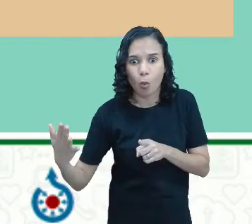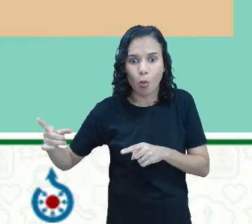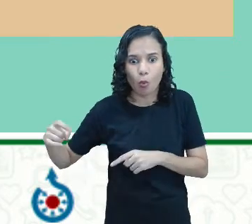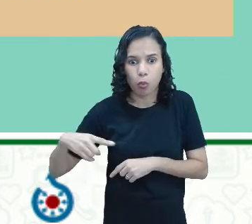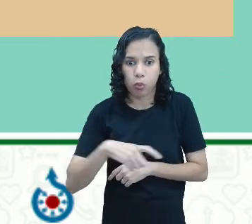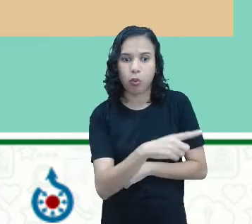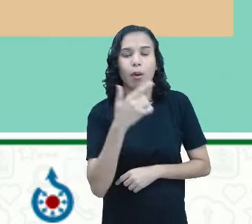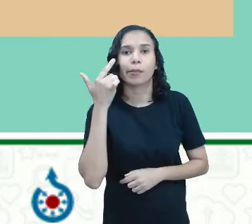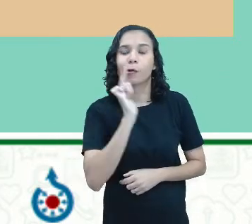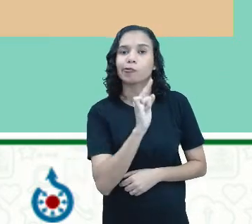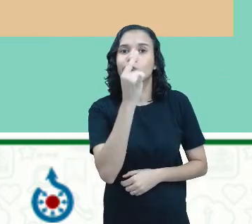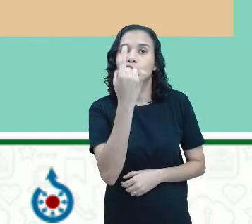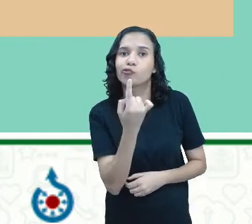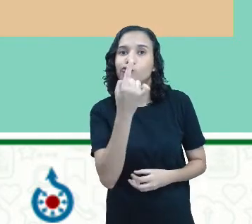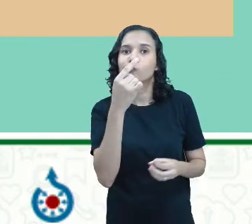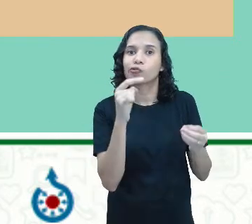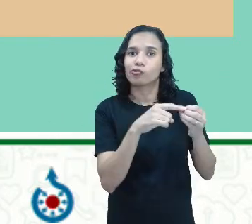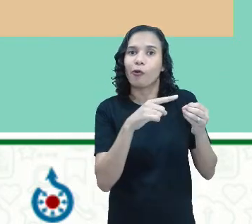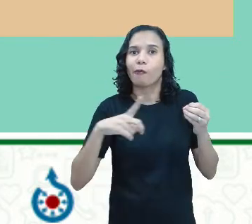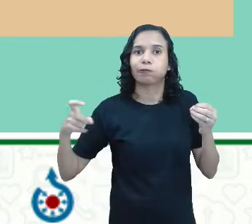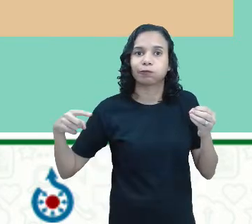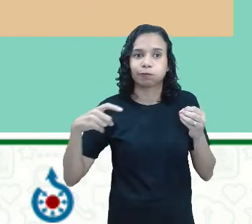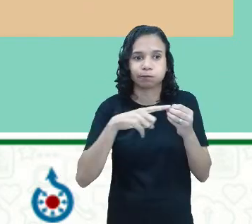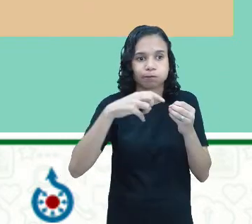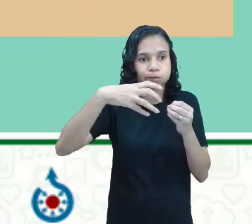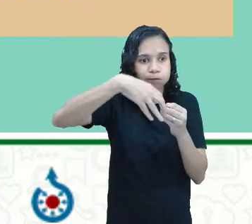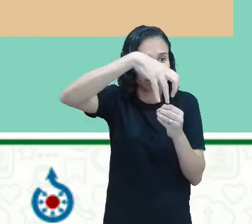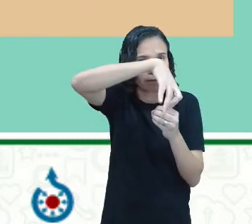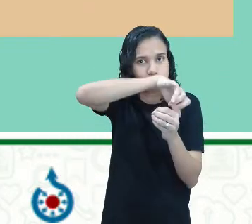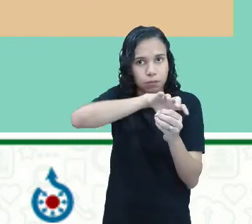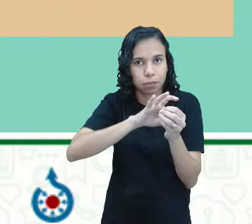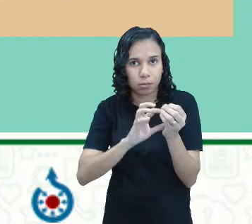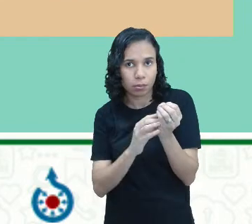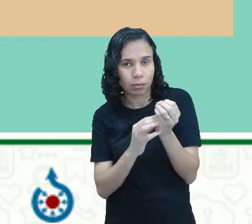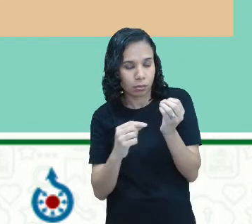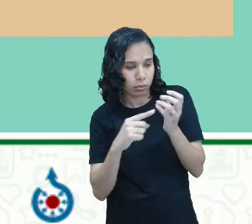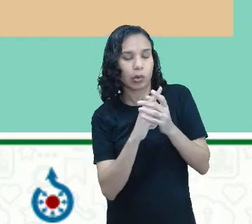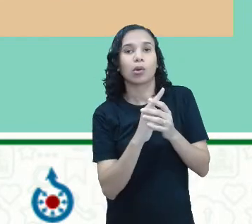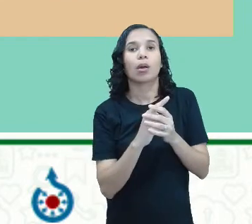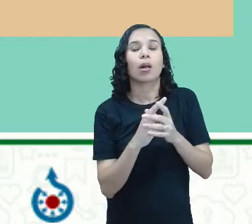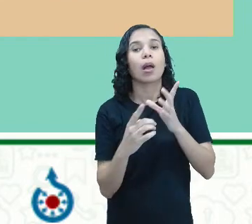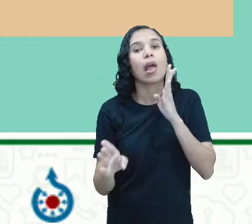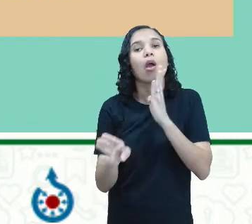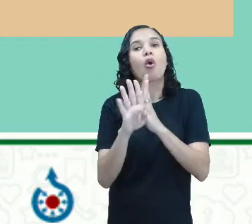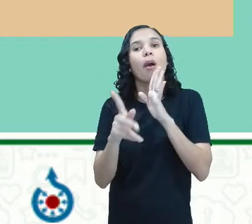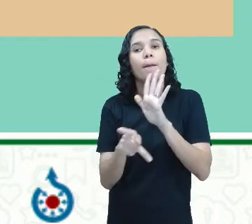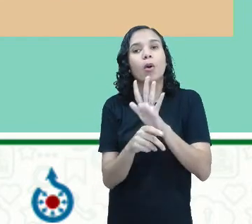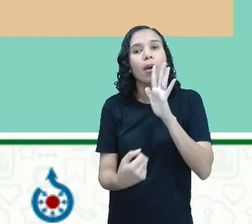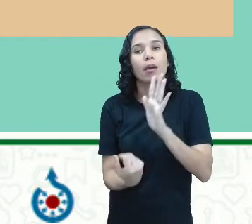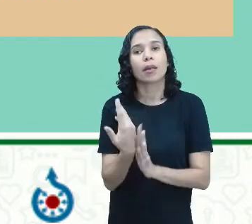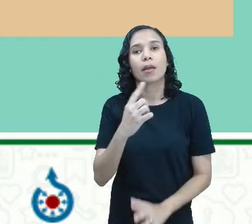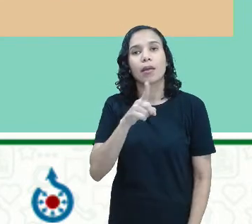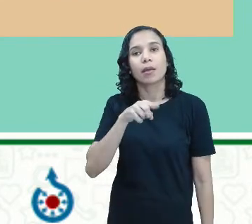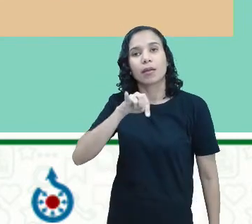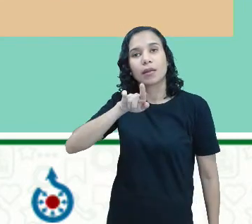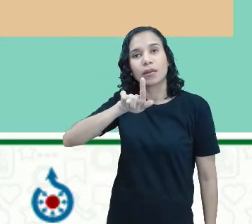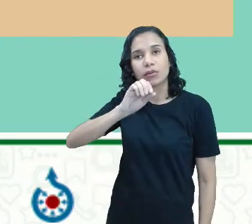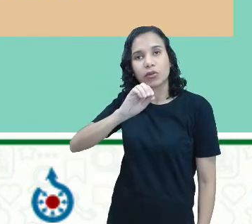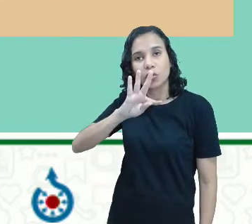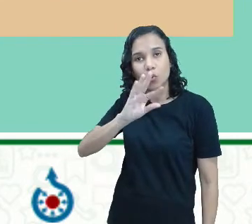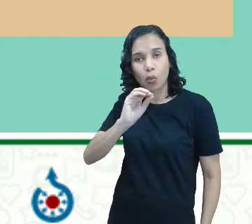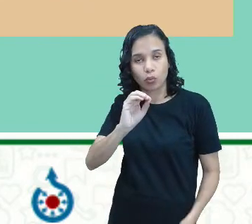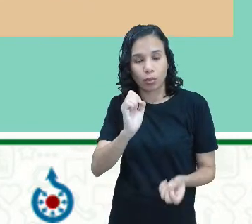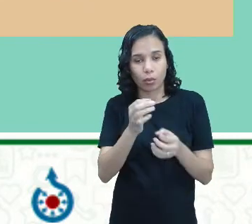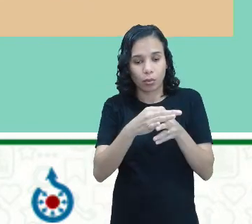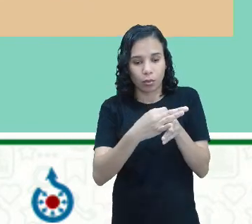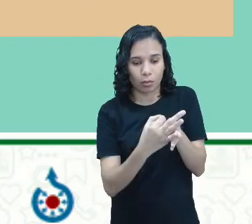fecundar um óvulo. E aí, quando se encontra, forma um zigoto, que vai começar a ter as